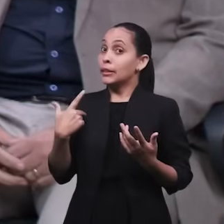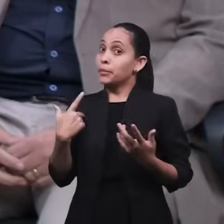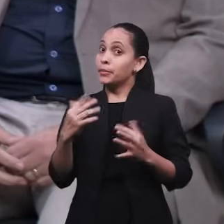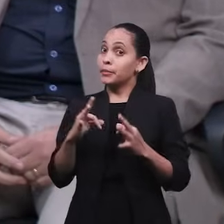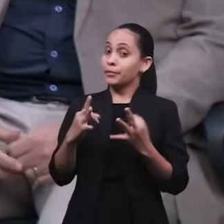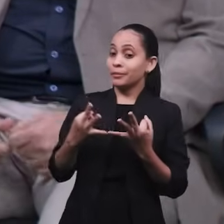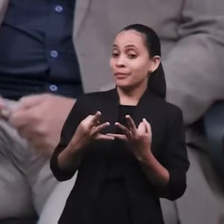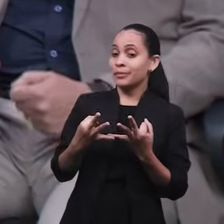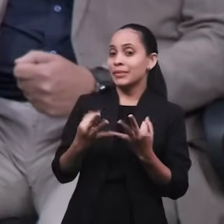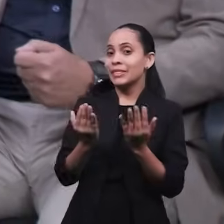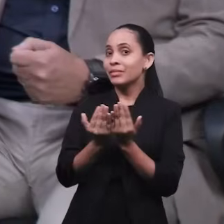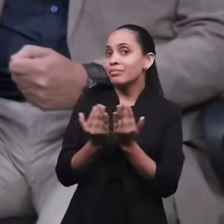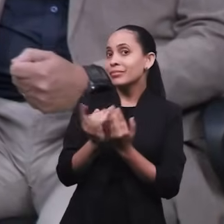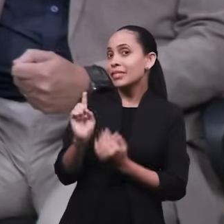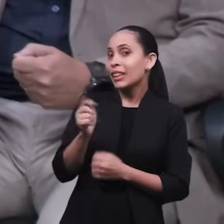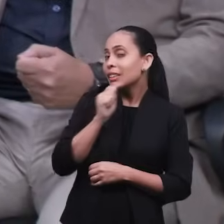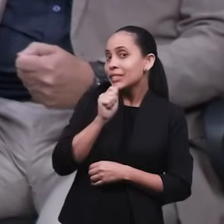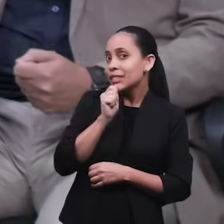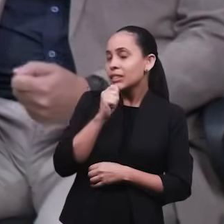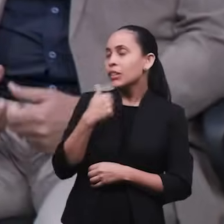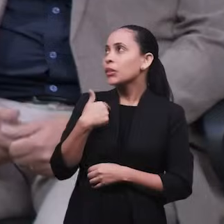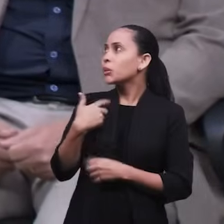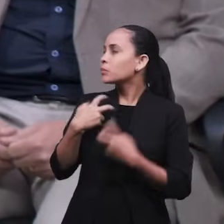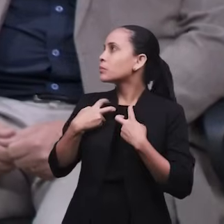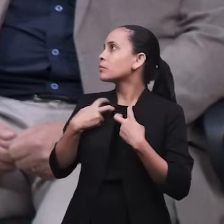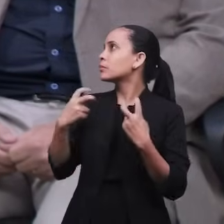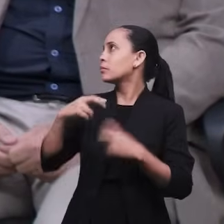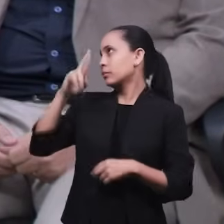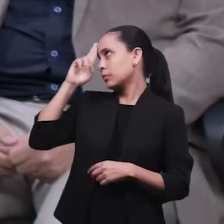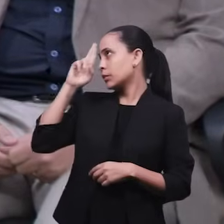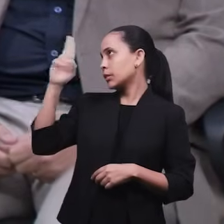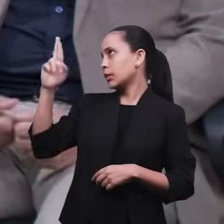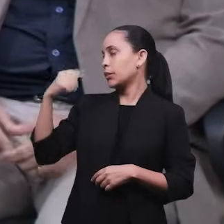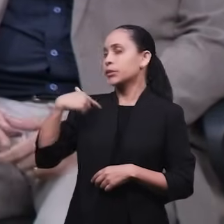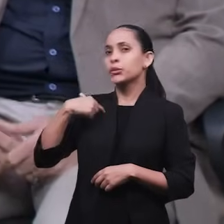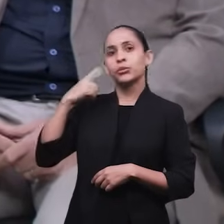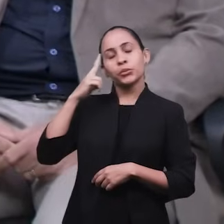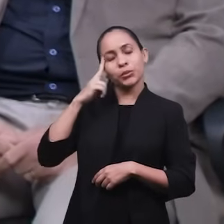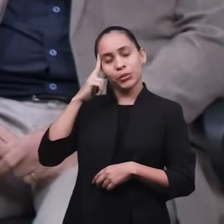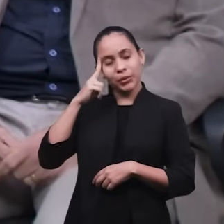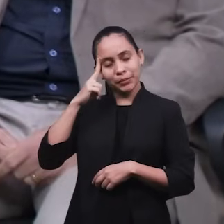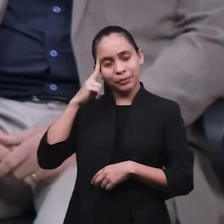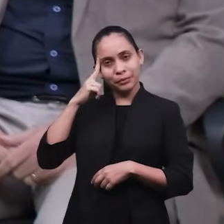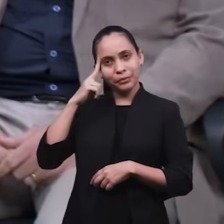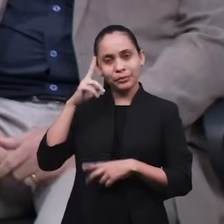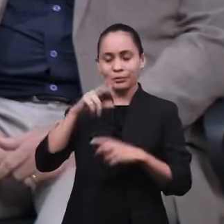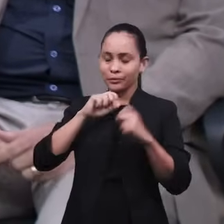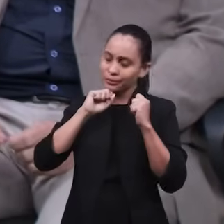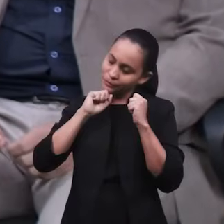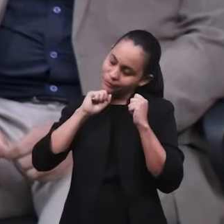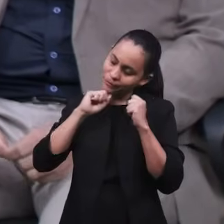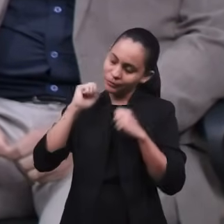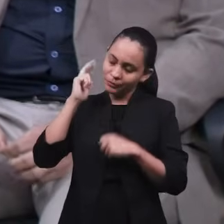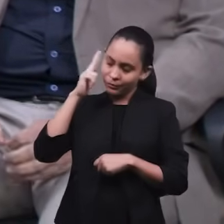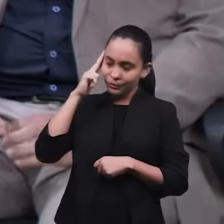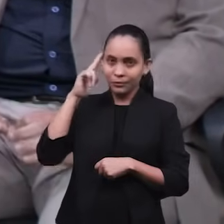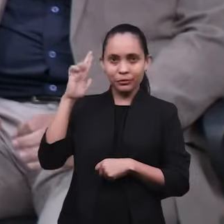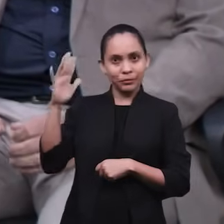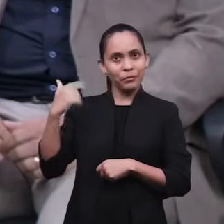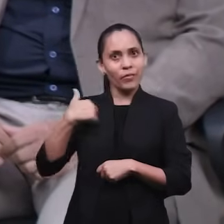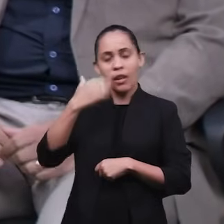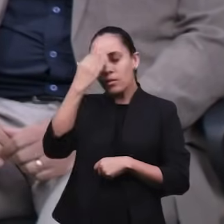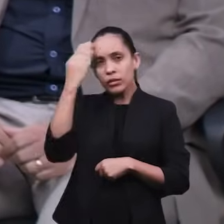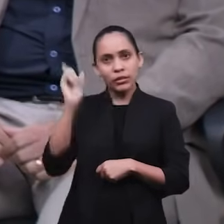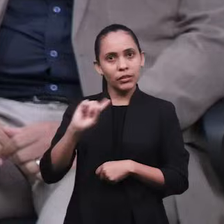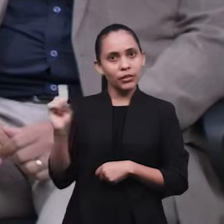dividido, mas eu dormi com aquela dor de querer ouvir a voz do Senhor e eu tive um sonho. E no sonho, eu não